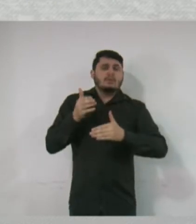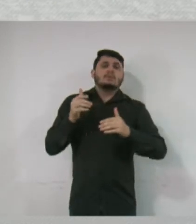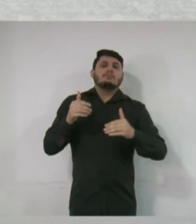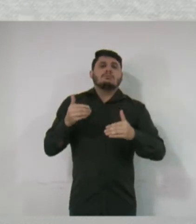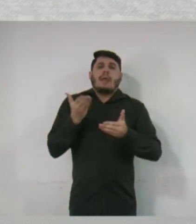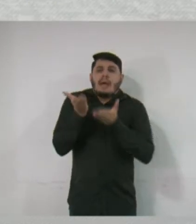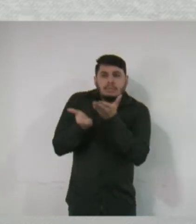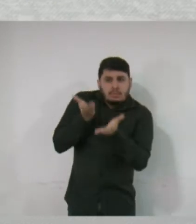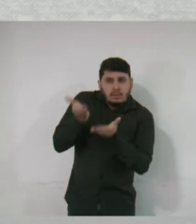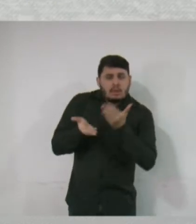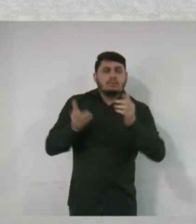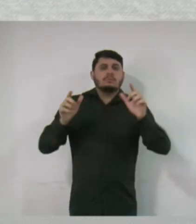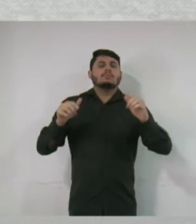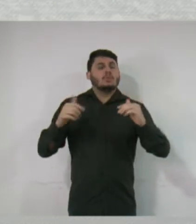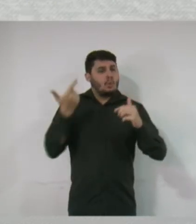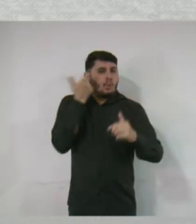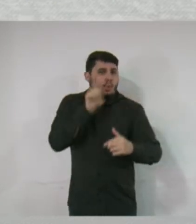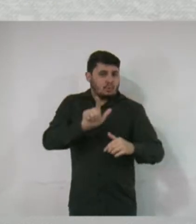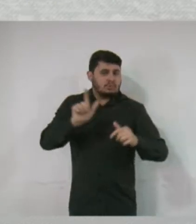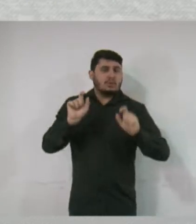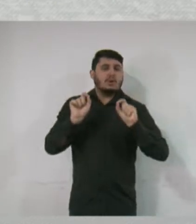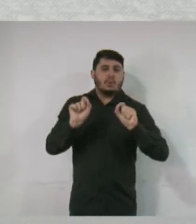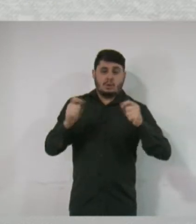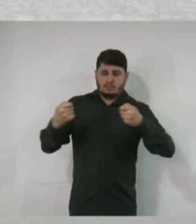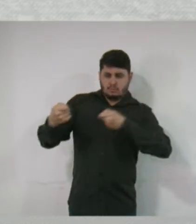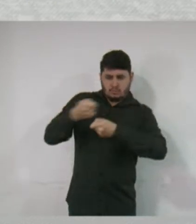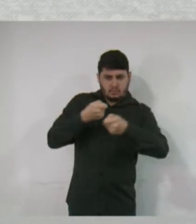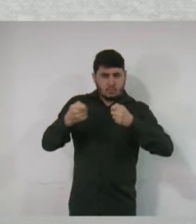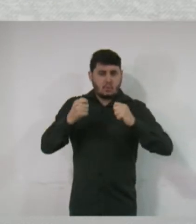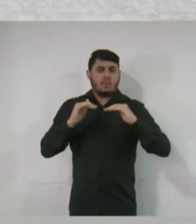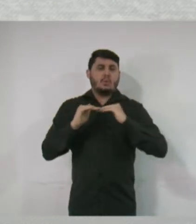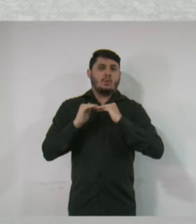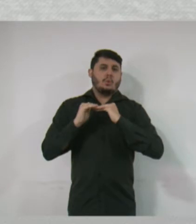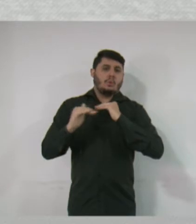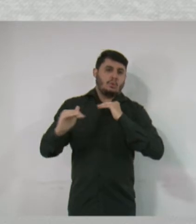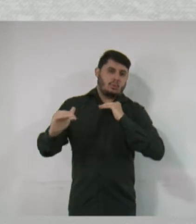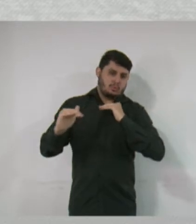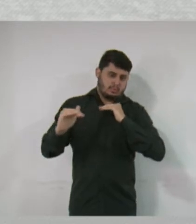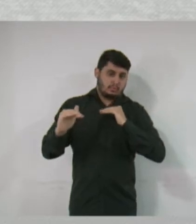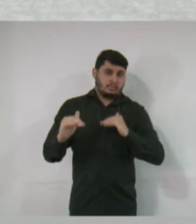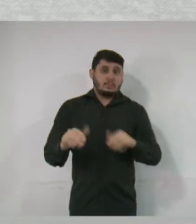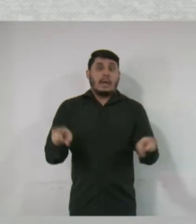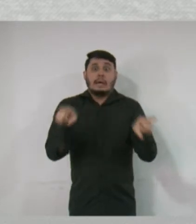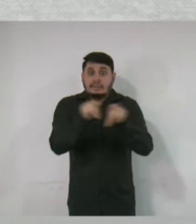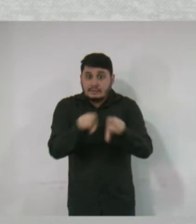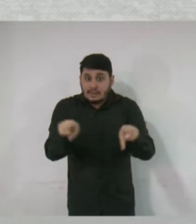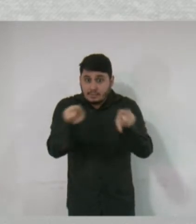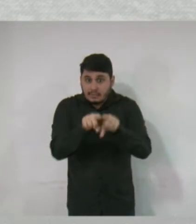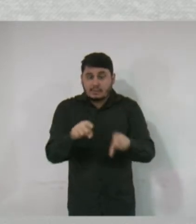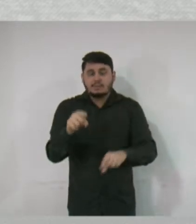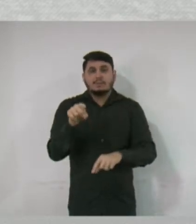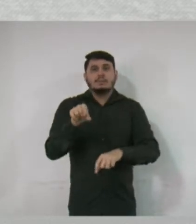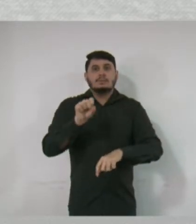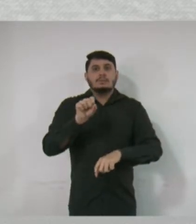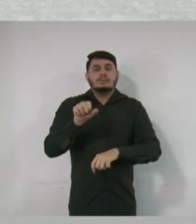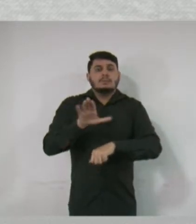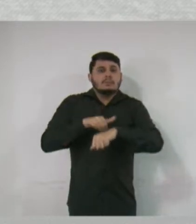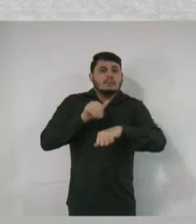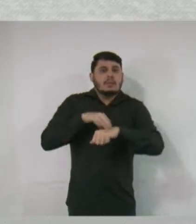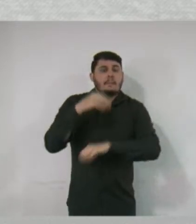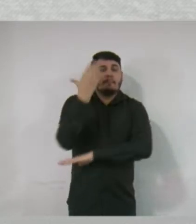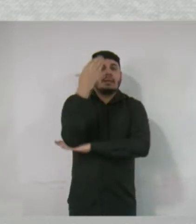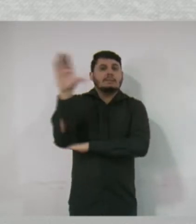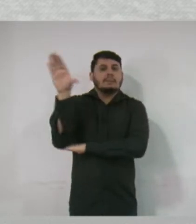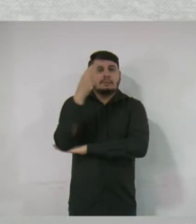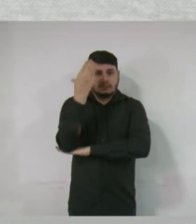também, casos graves. Aqui é o SAMU, as solicitações do SAMU, a característica é muito parecida também. A gente tem uma